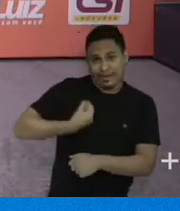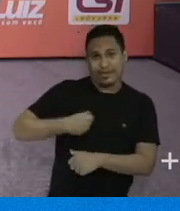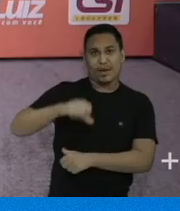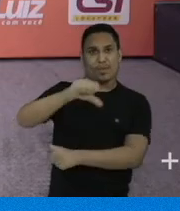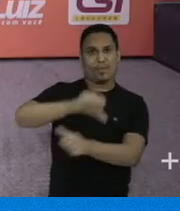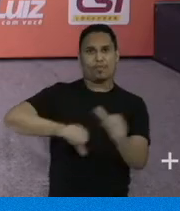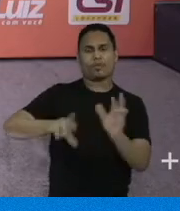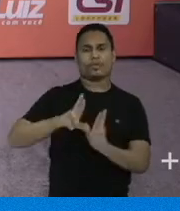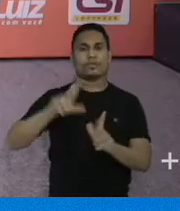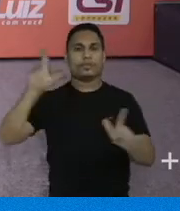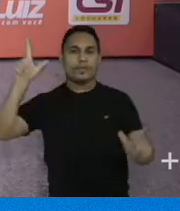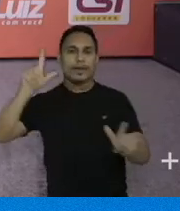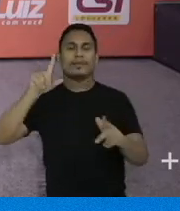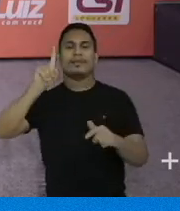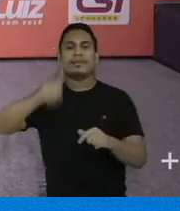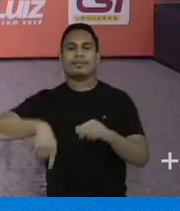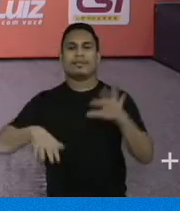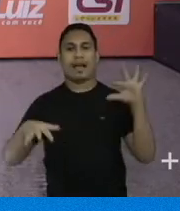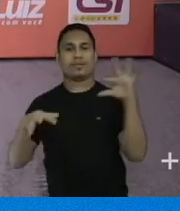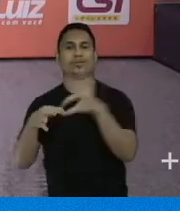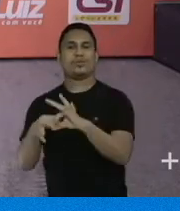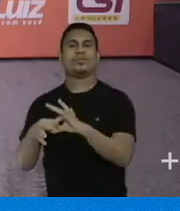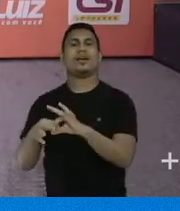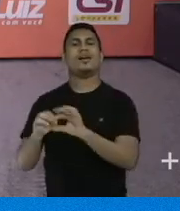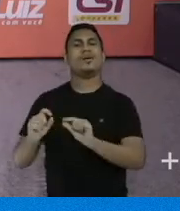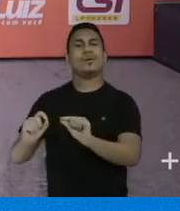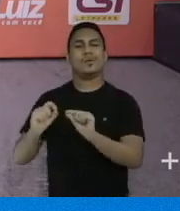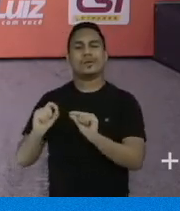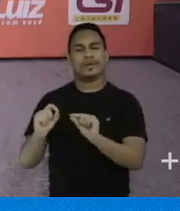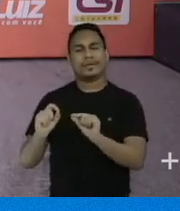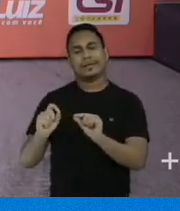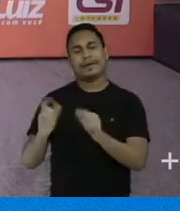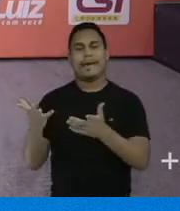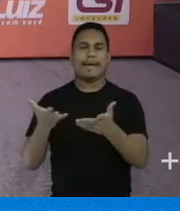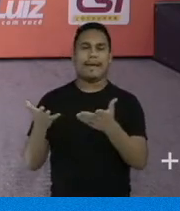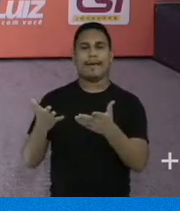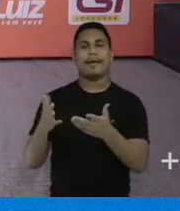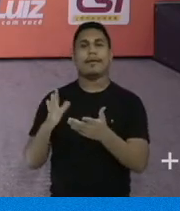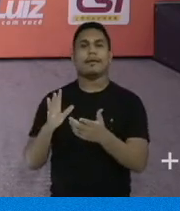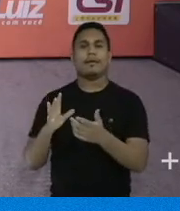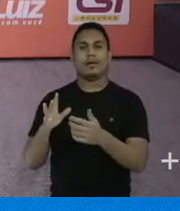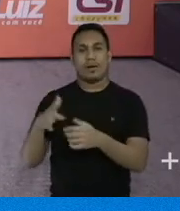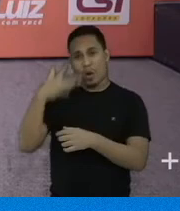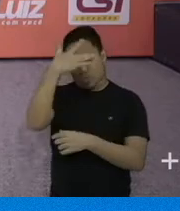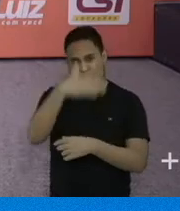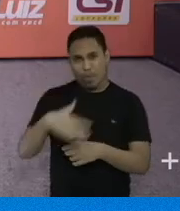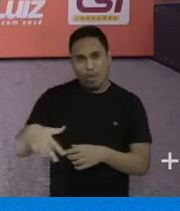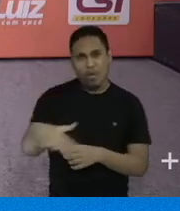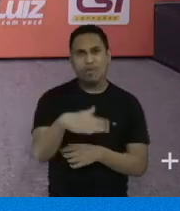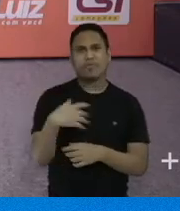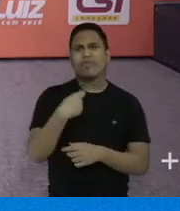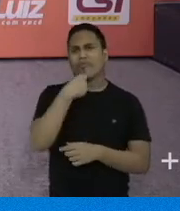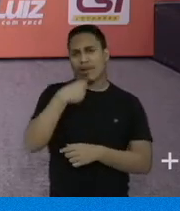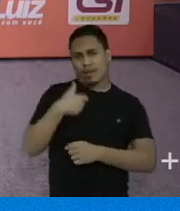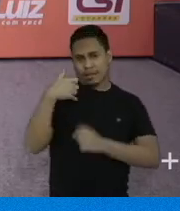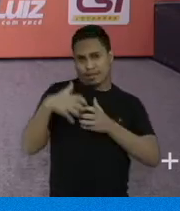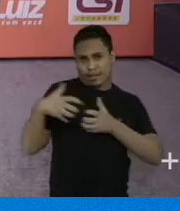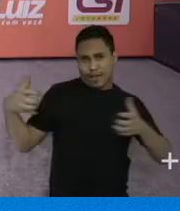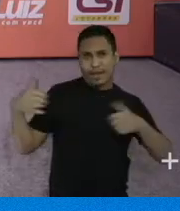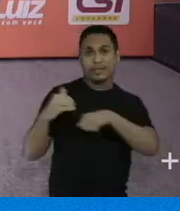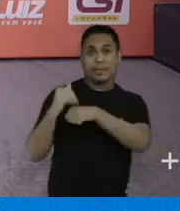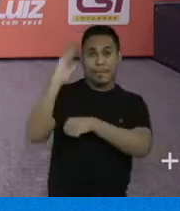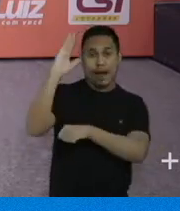que vêm associadas também ao envelhecimento da população, têm mudado